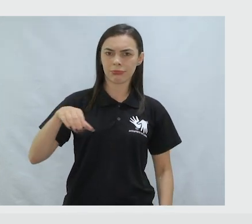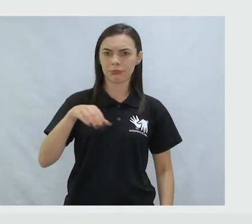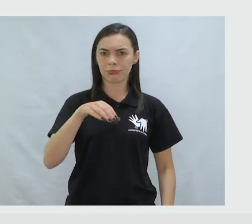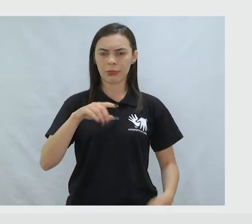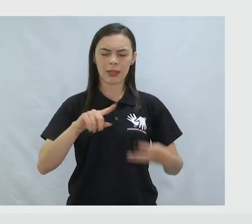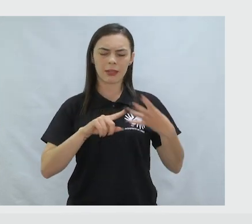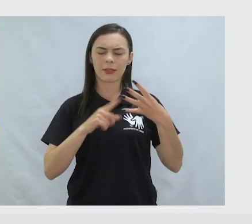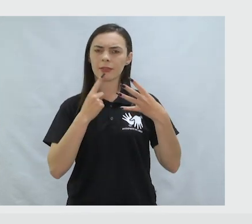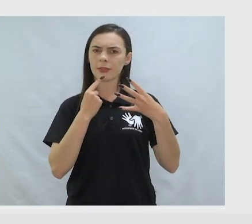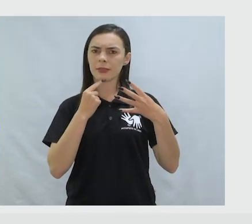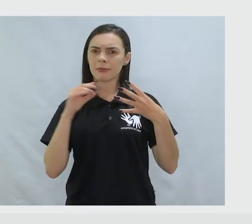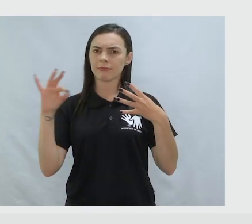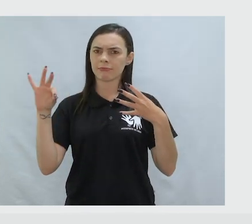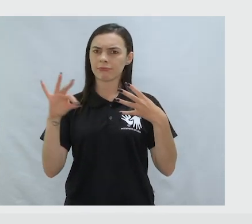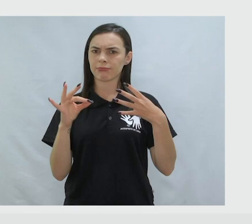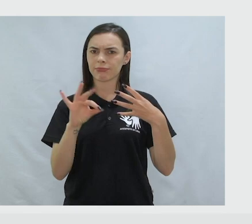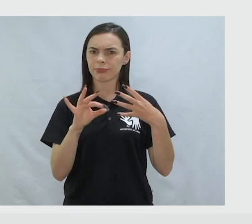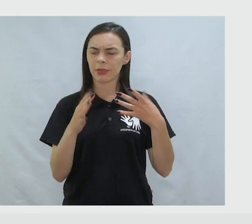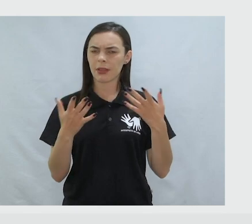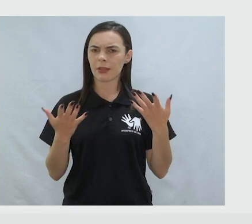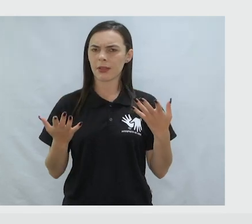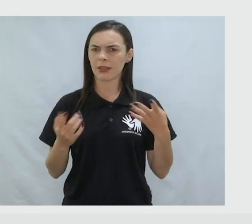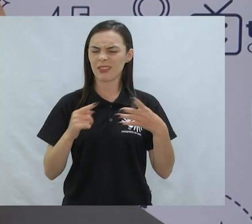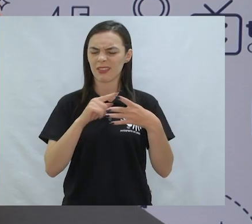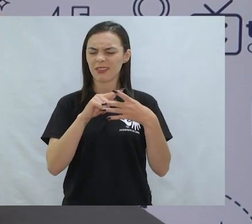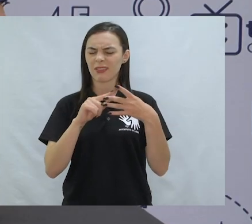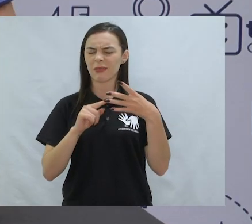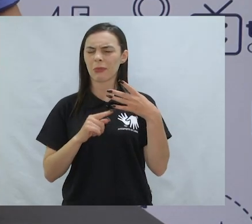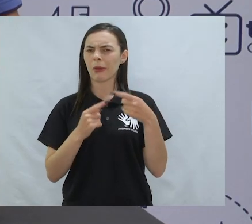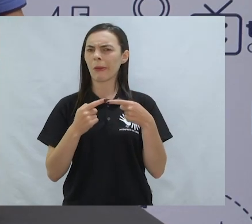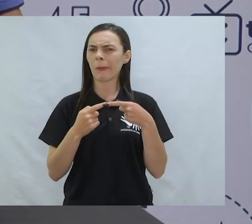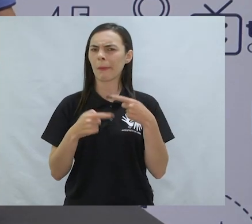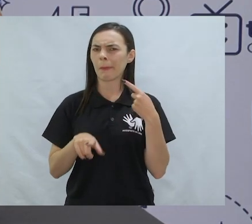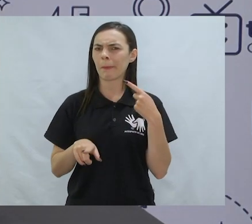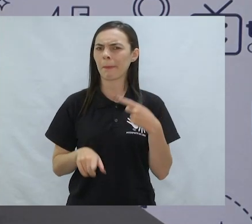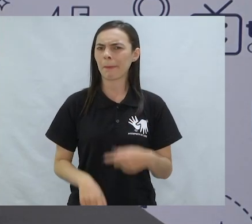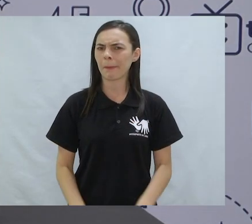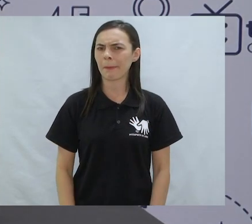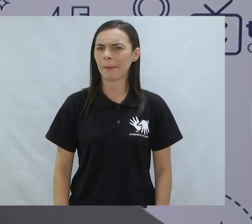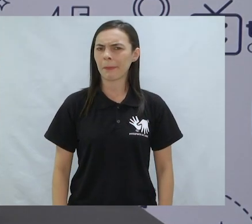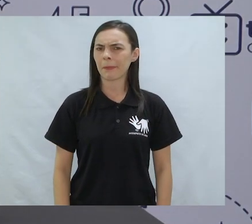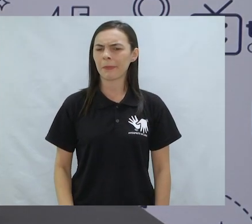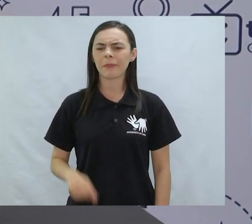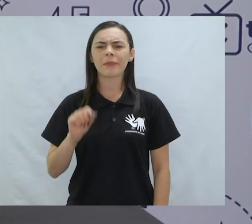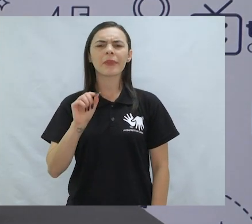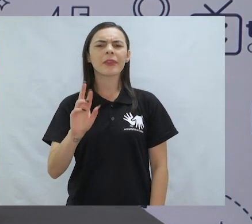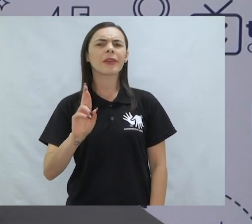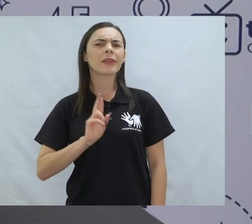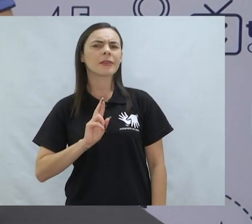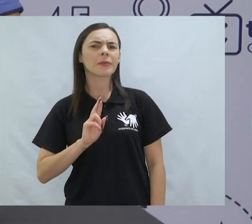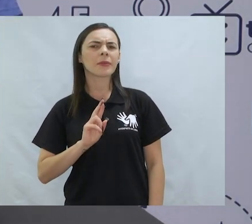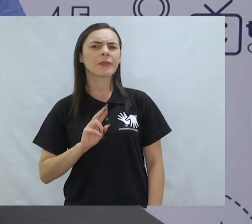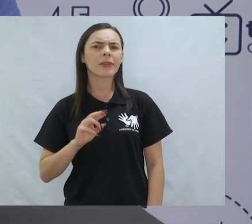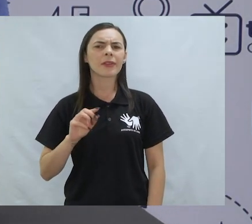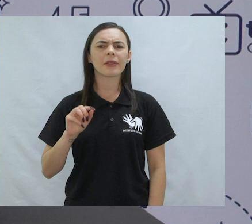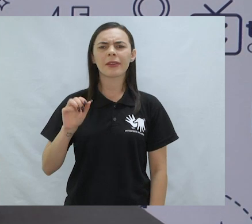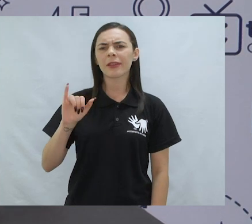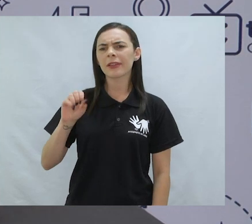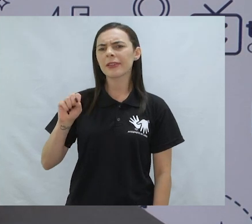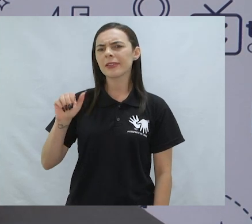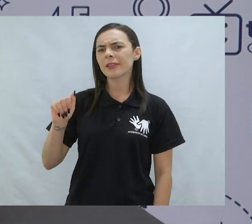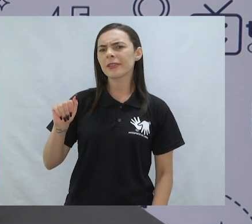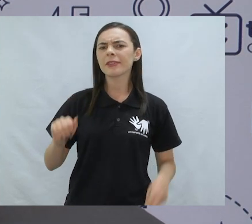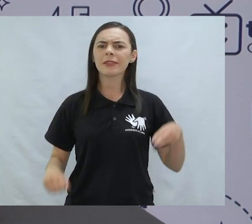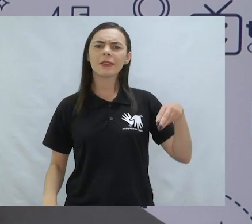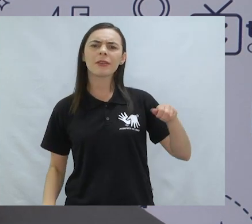carrinho. E a Joaninha. Quem será que é o invasor? É o Max que vai responder ou é a Isa que